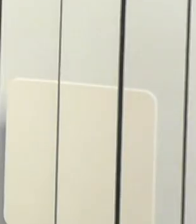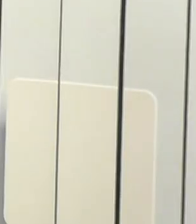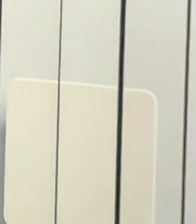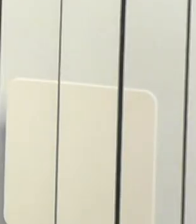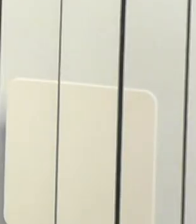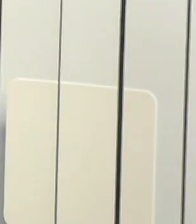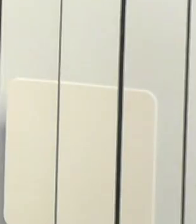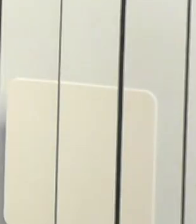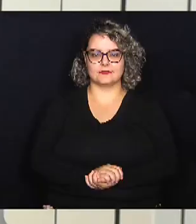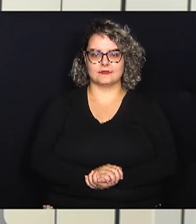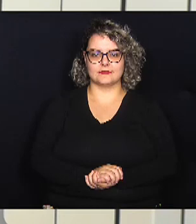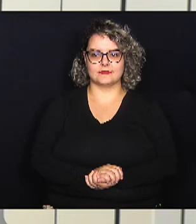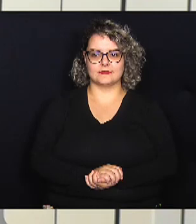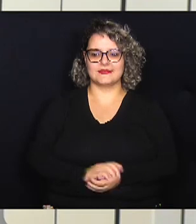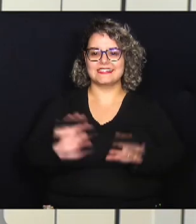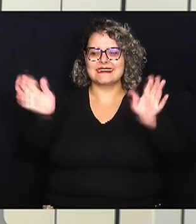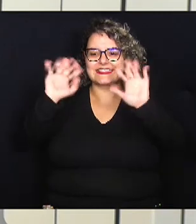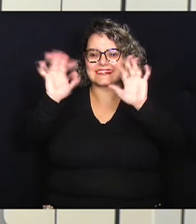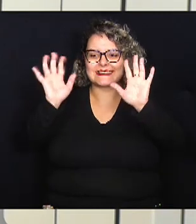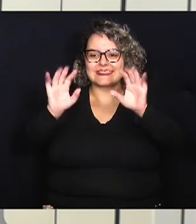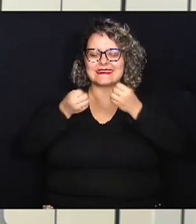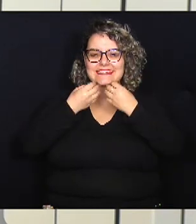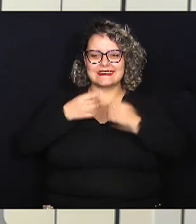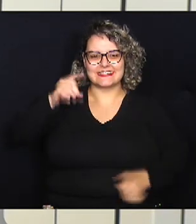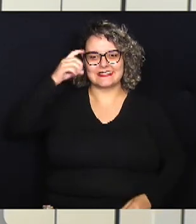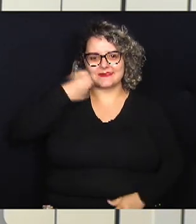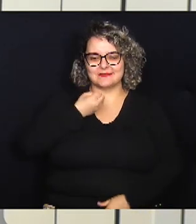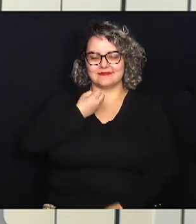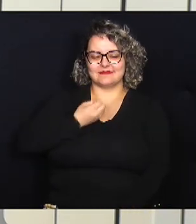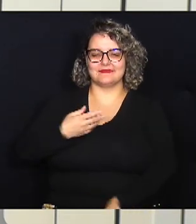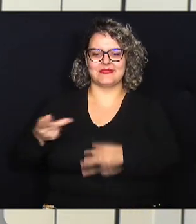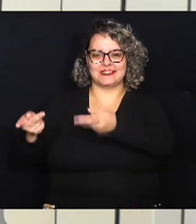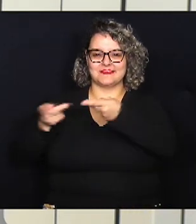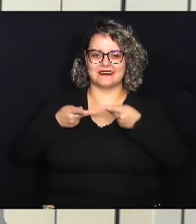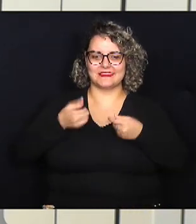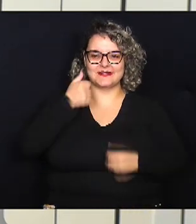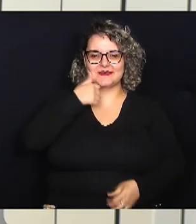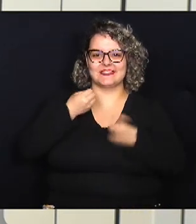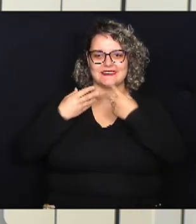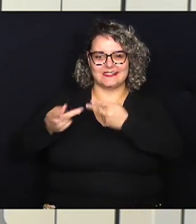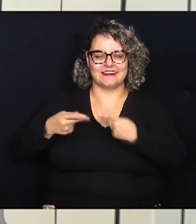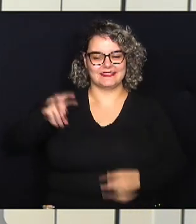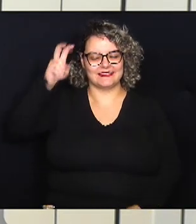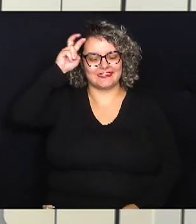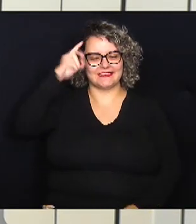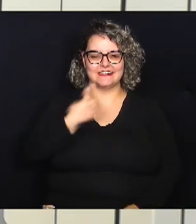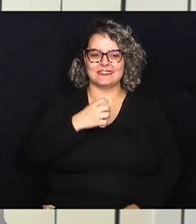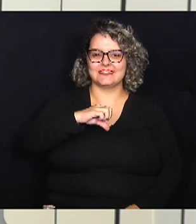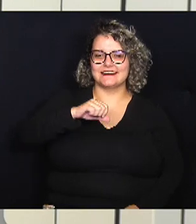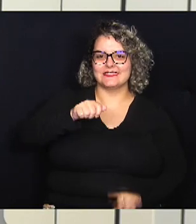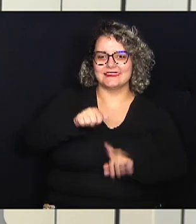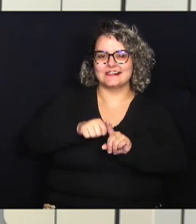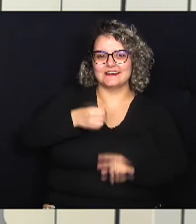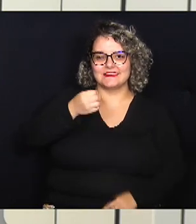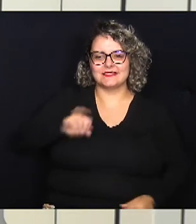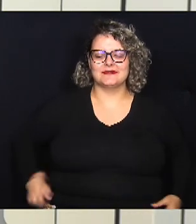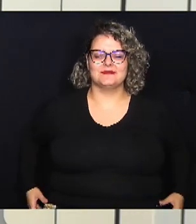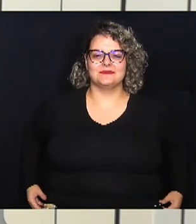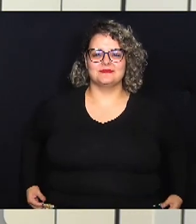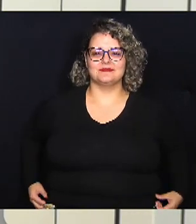Olá, seja bem-vinda, seja bem-vindo. Quinta-feira, 19 de outubro de 2023. Começa agora